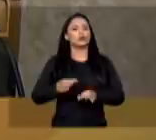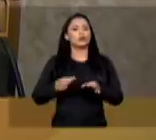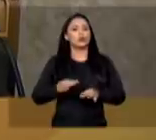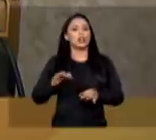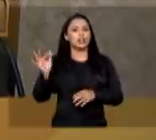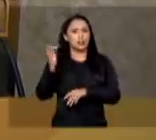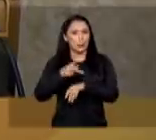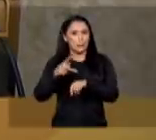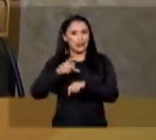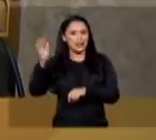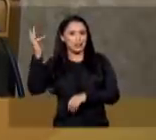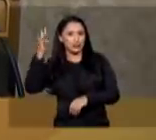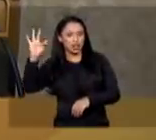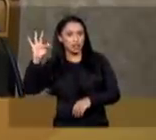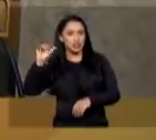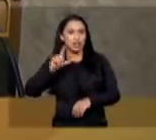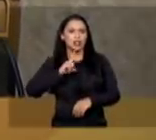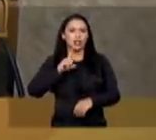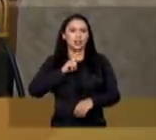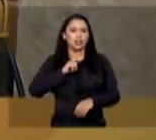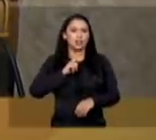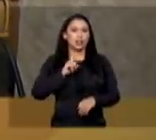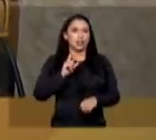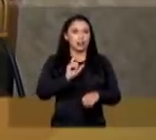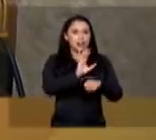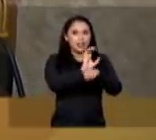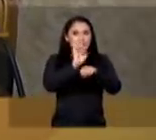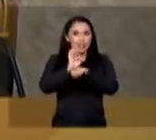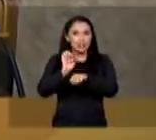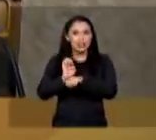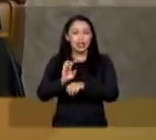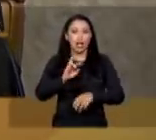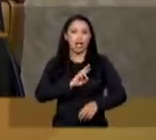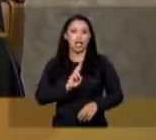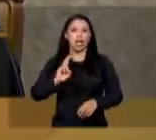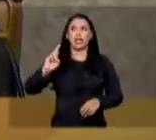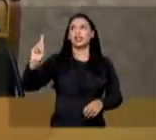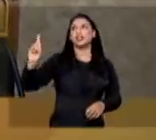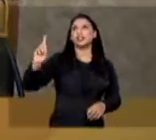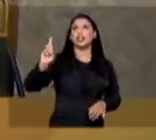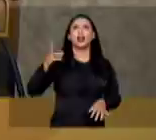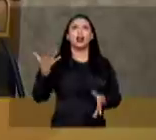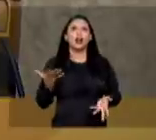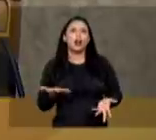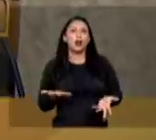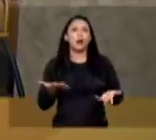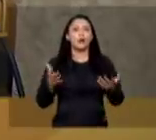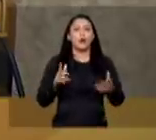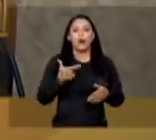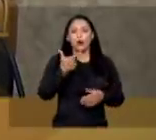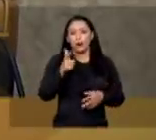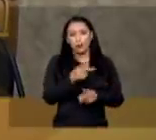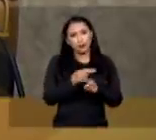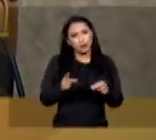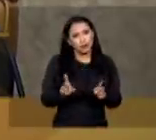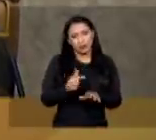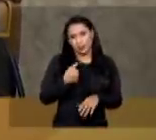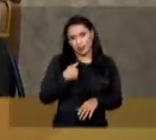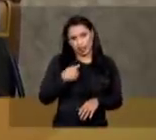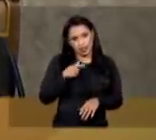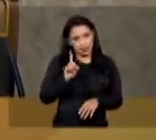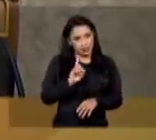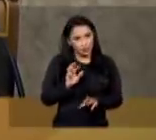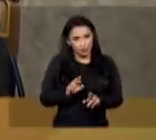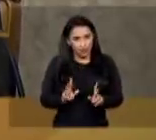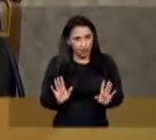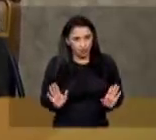as questões nos dados, assim, pela religião adotada, pelas partes, mas não é o nosso caso. Então,